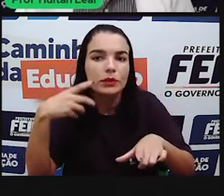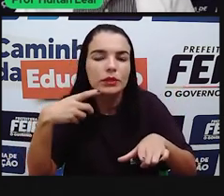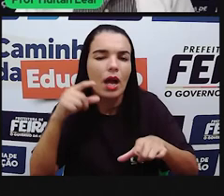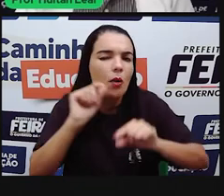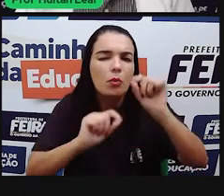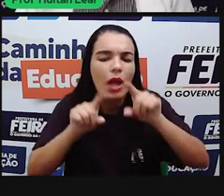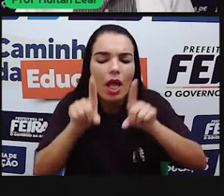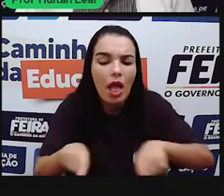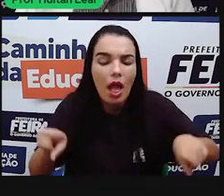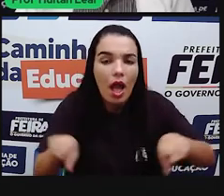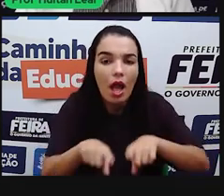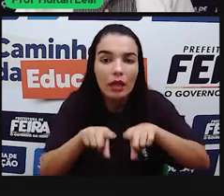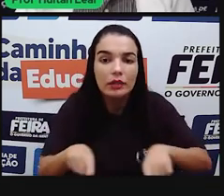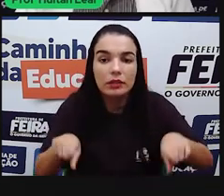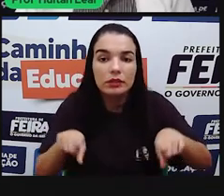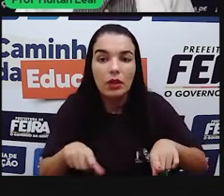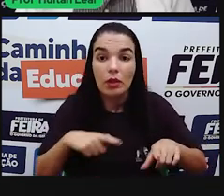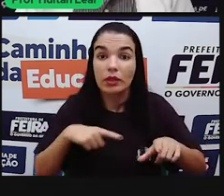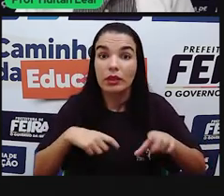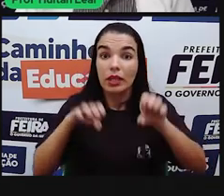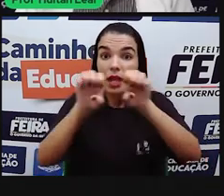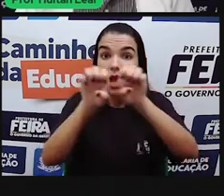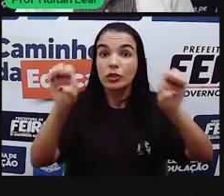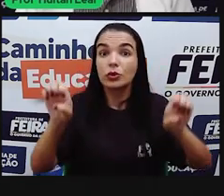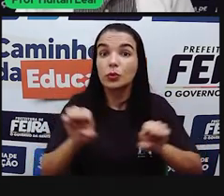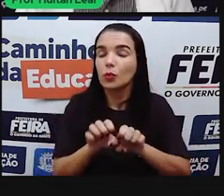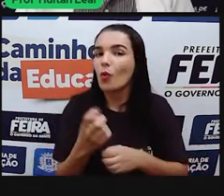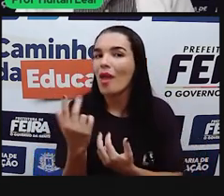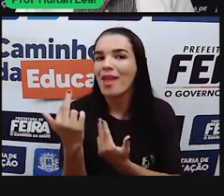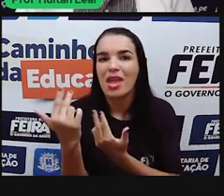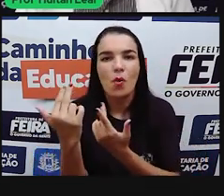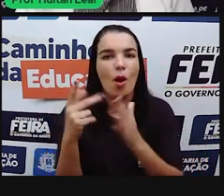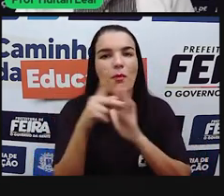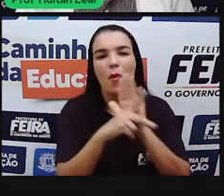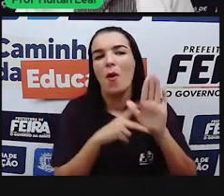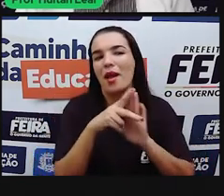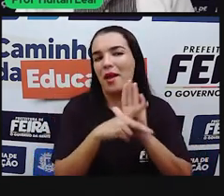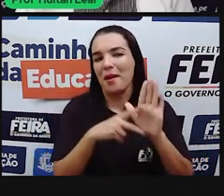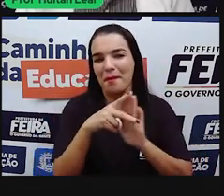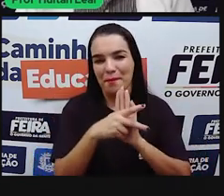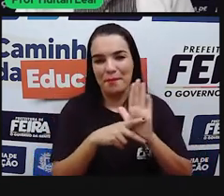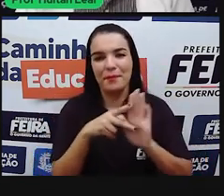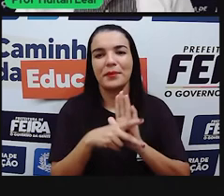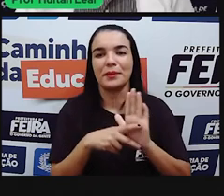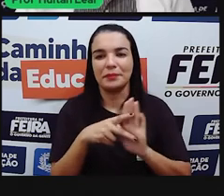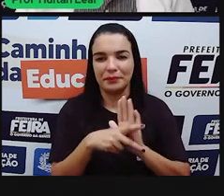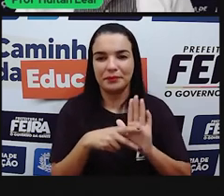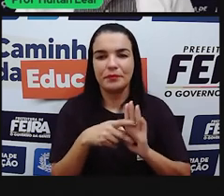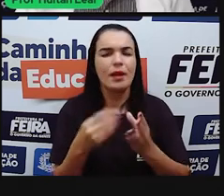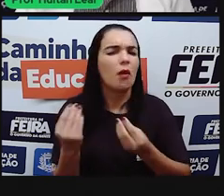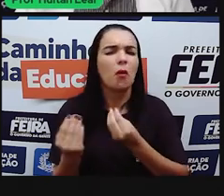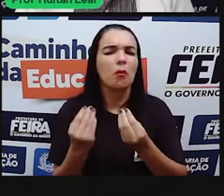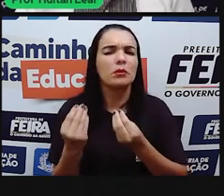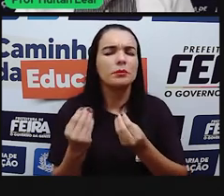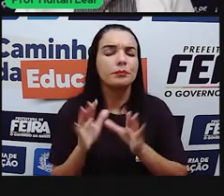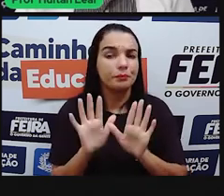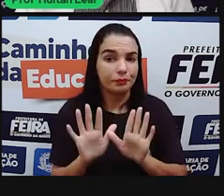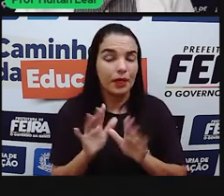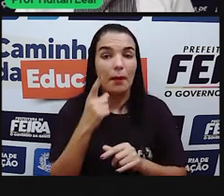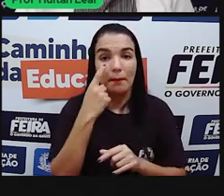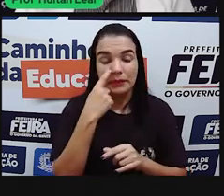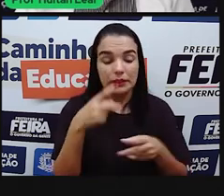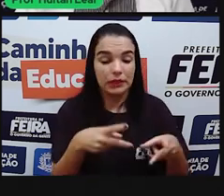se estrutura da mesma forma que o poema. Ela se faz valer da estrutura do poema. Como assim? É só